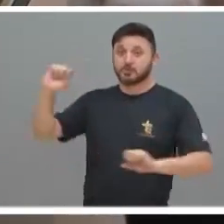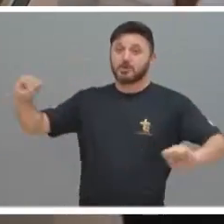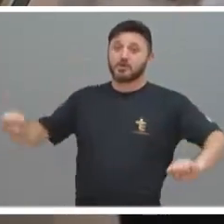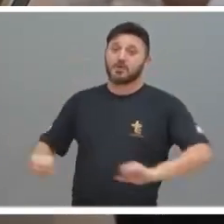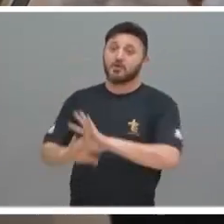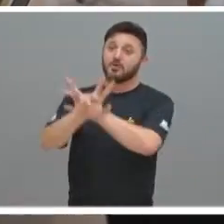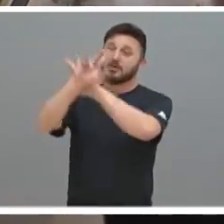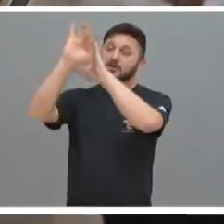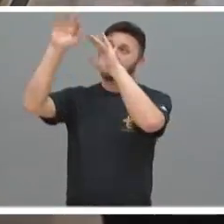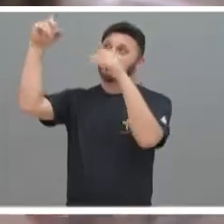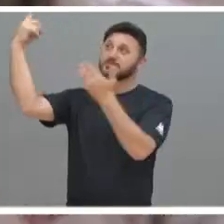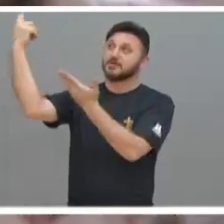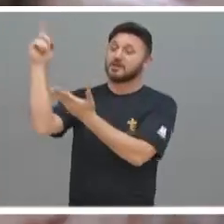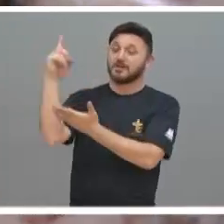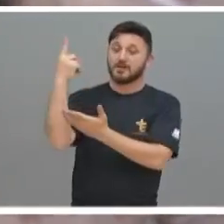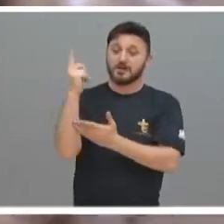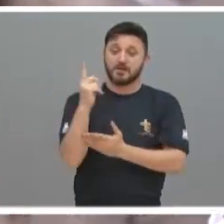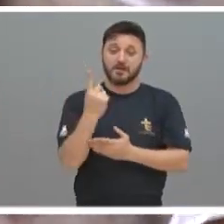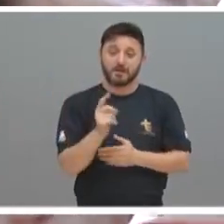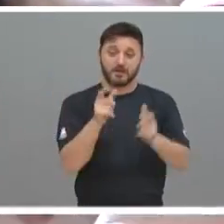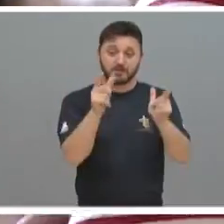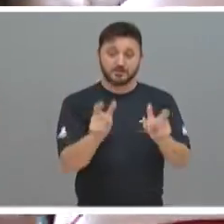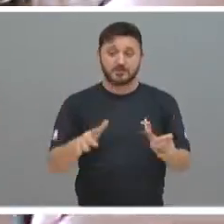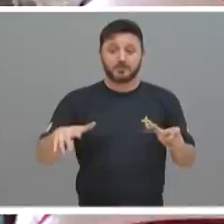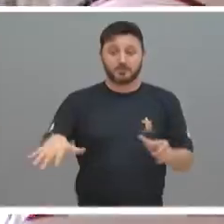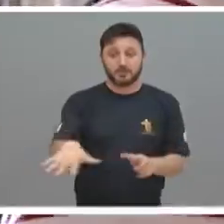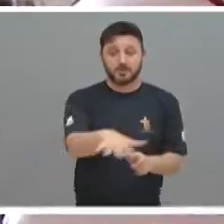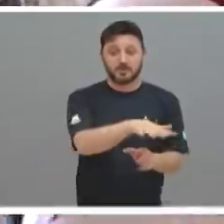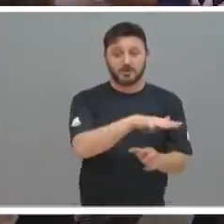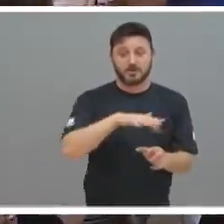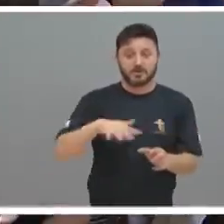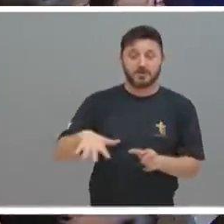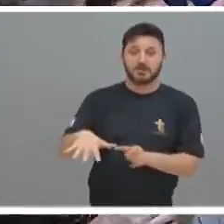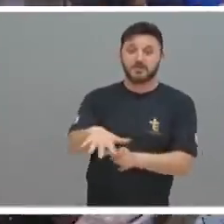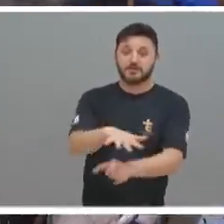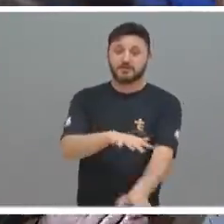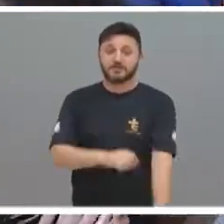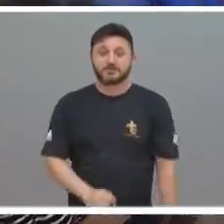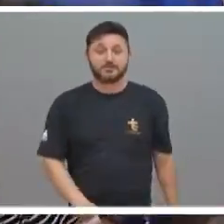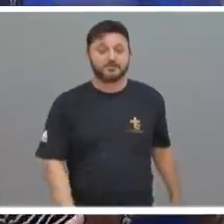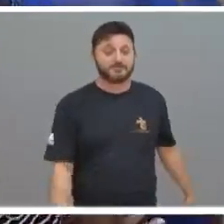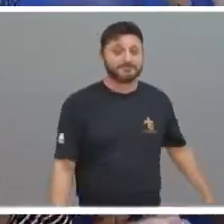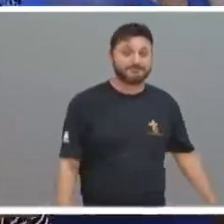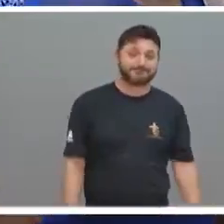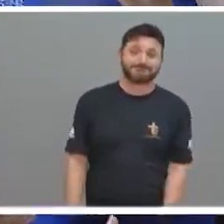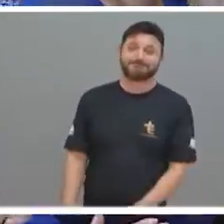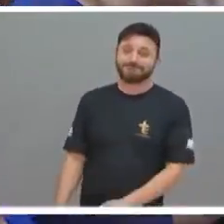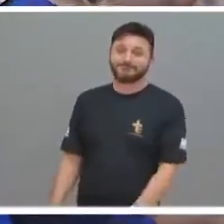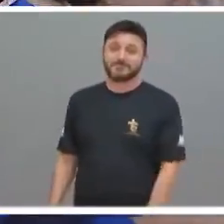Exaltar e sua glória encherá este lugar.